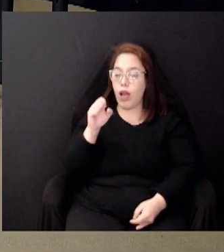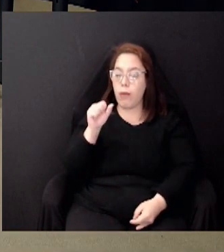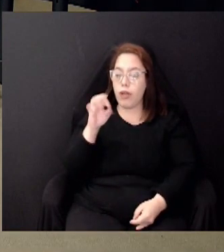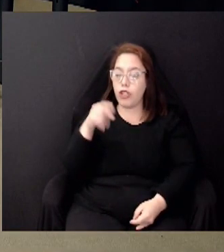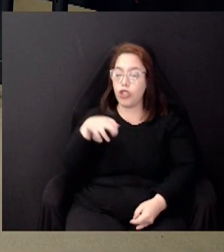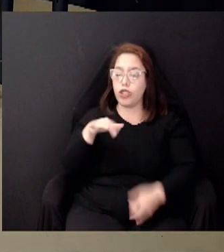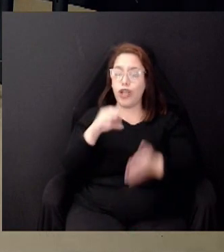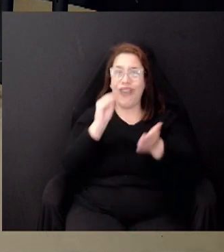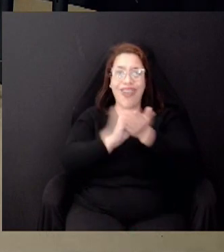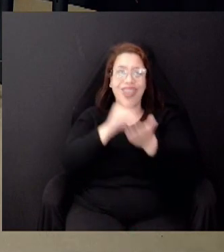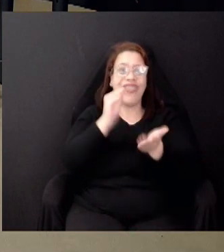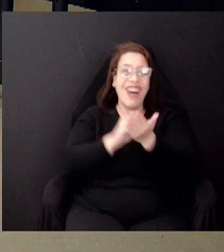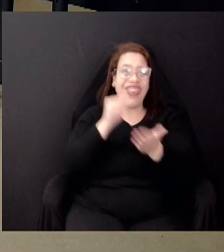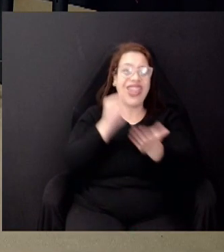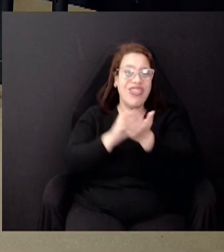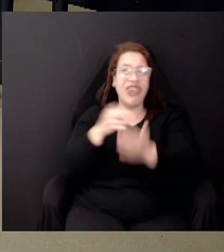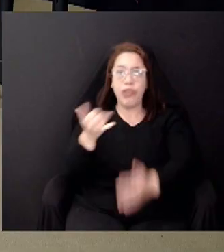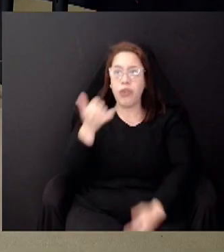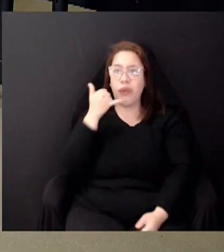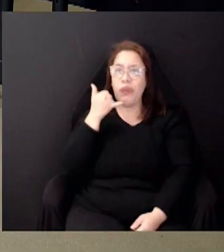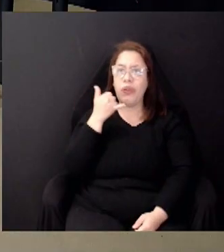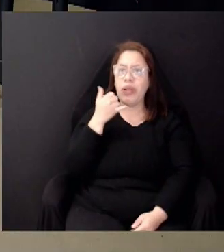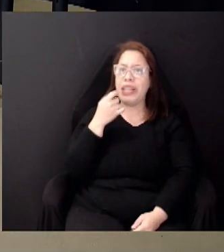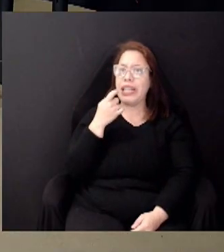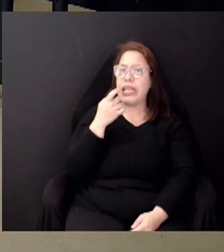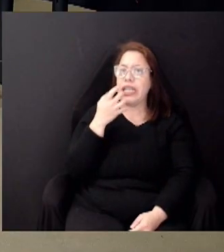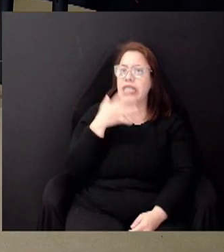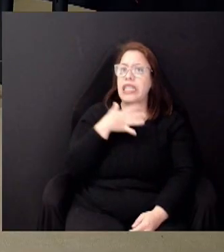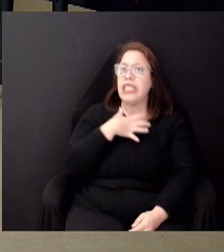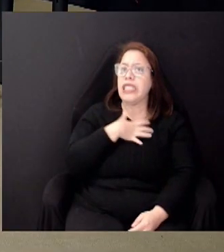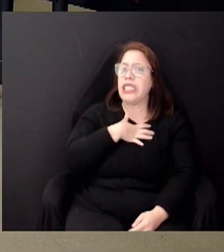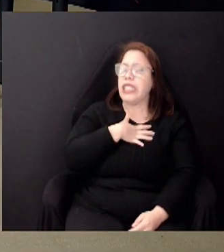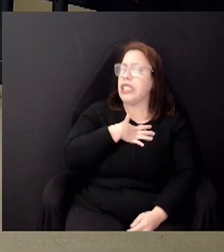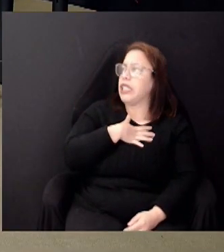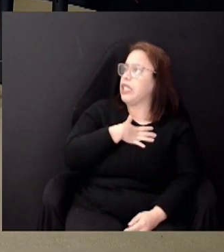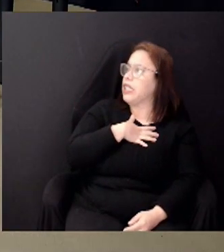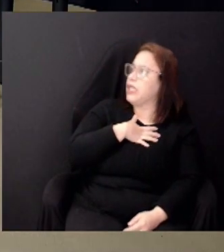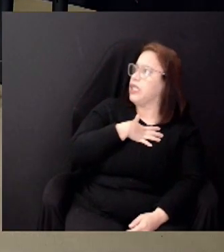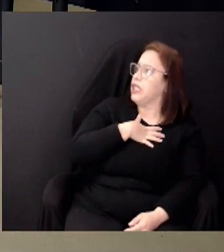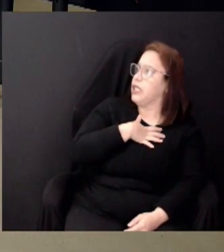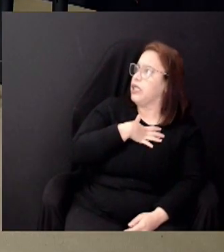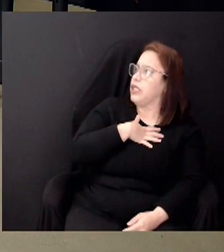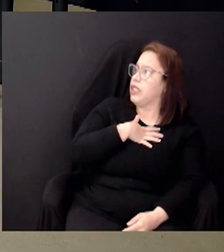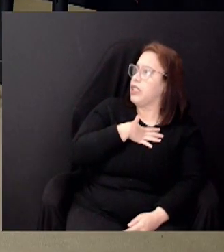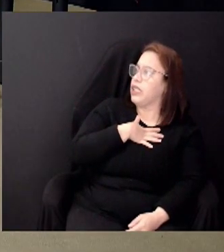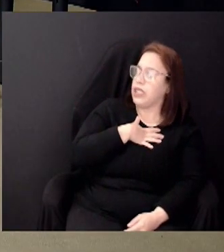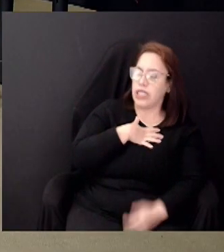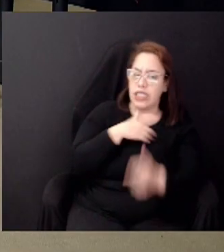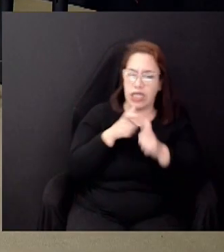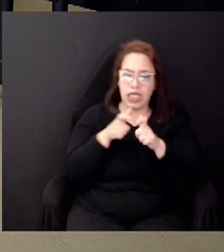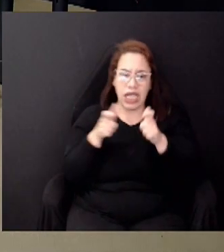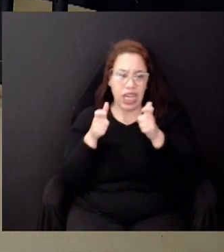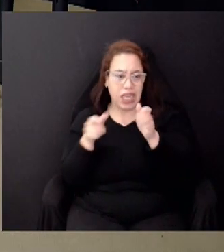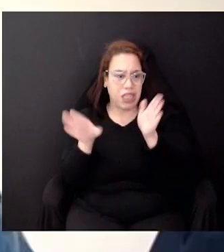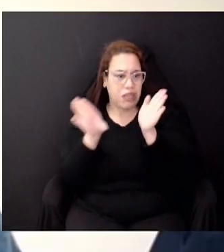a celular. Isso me deixa, assim, numa interrogação muito grande, né? A que ponto chegamos,